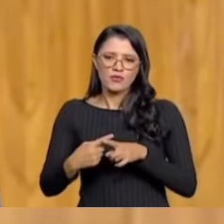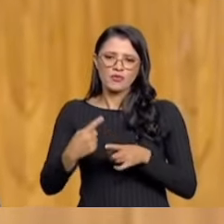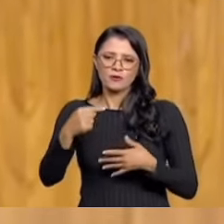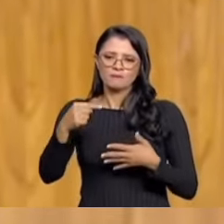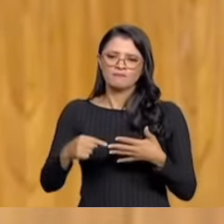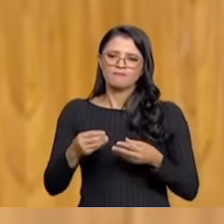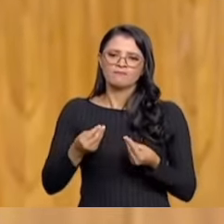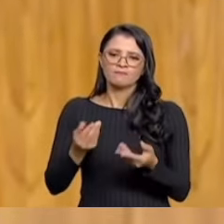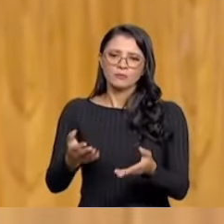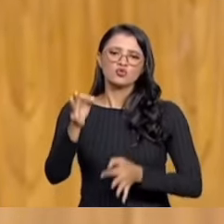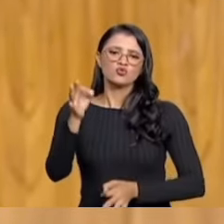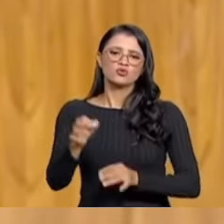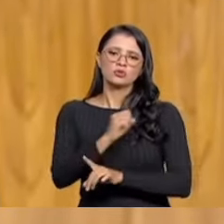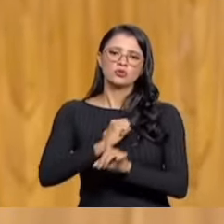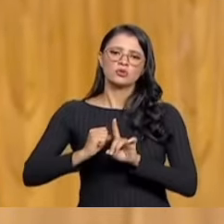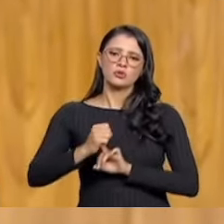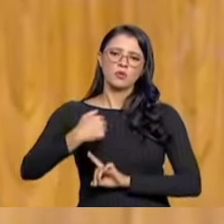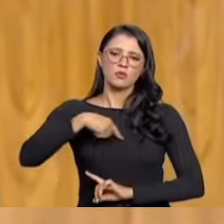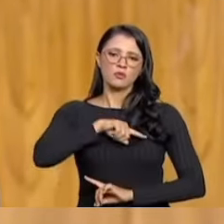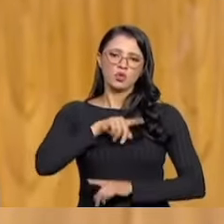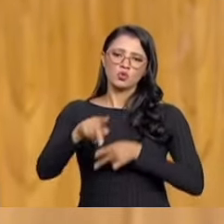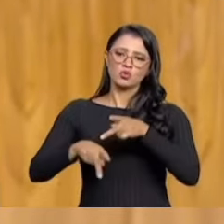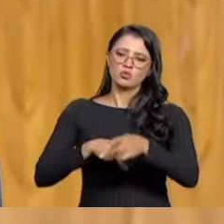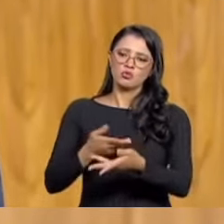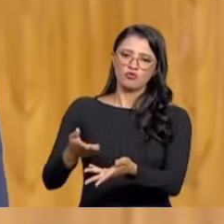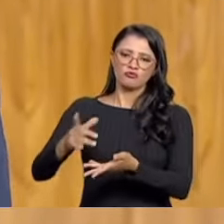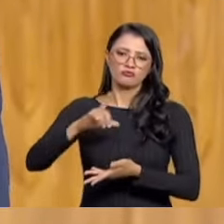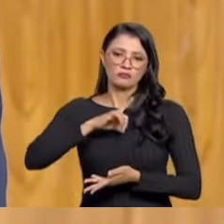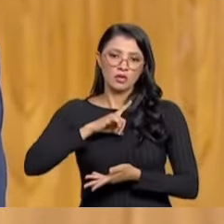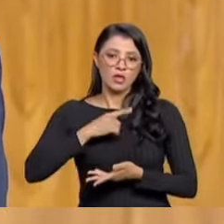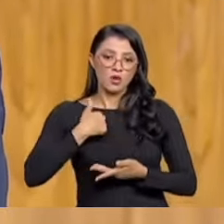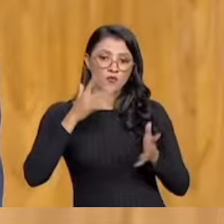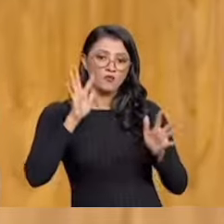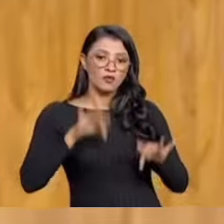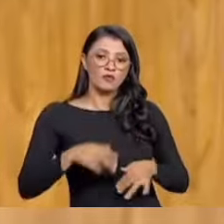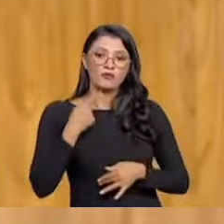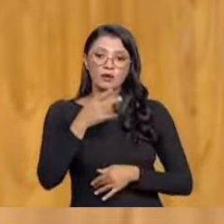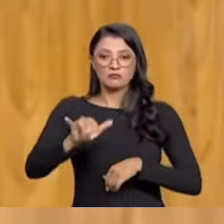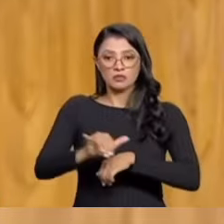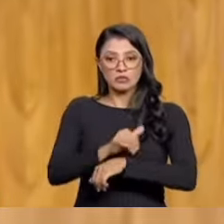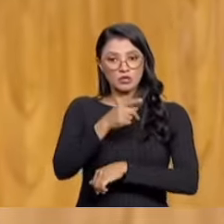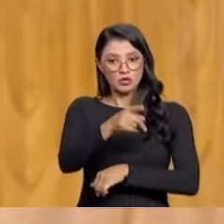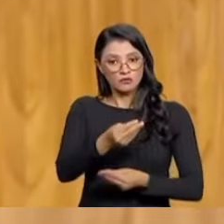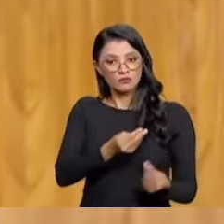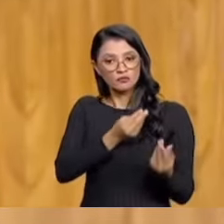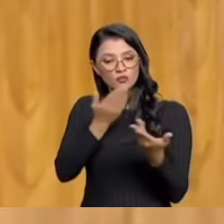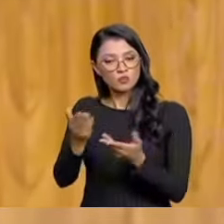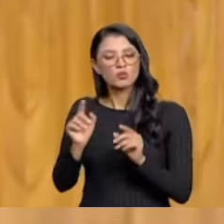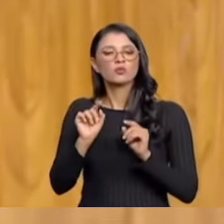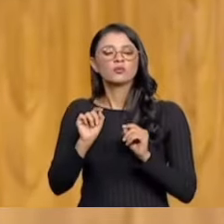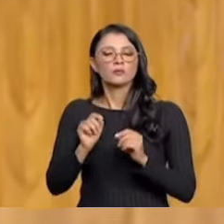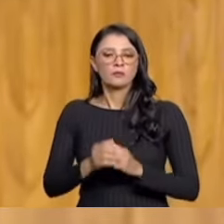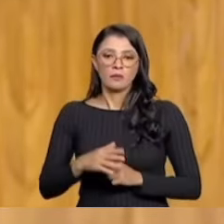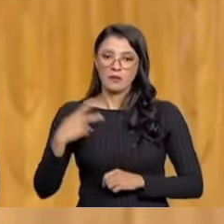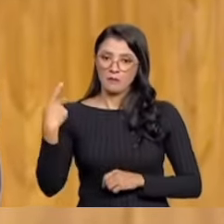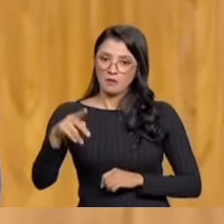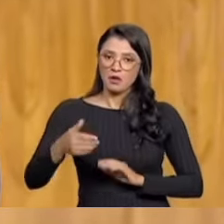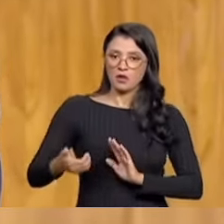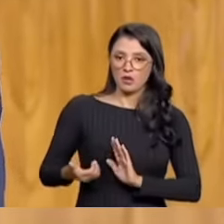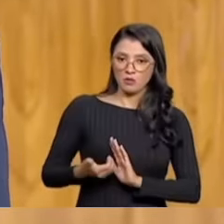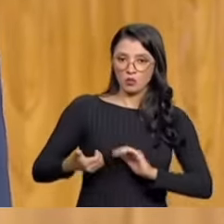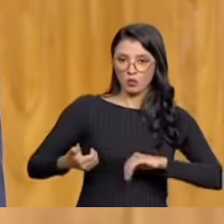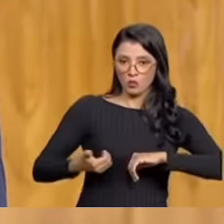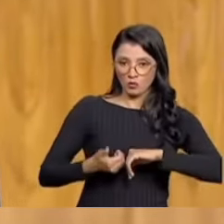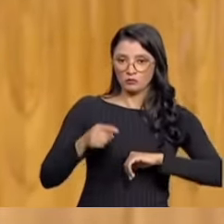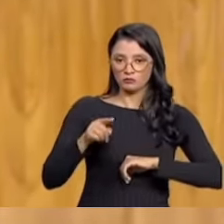pouco de justiça social para a nossa gente. E termino falando das medidas que o senhor endereça para o Congresso